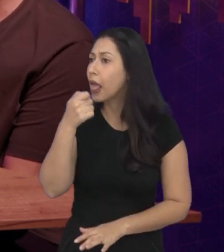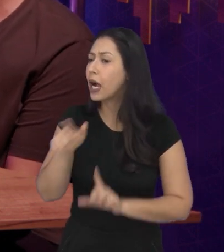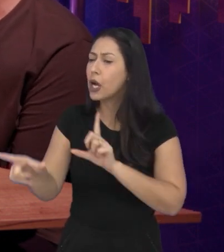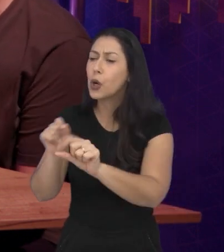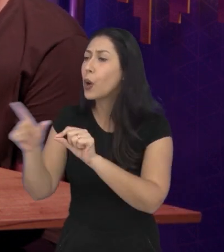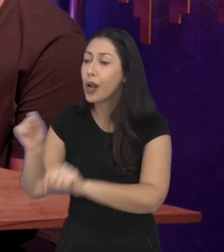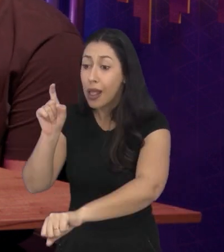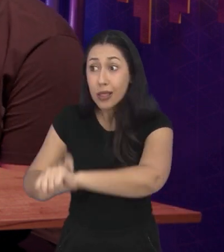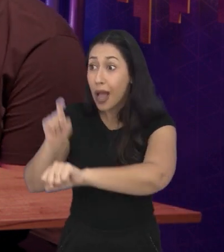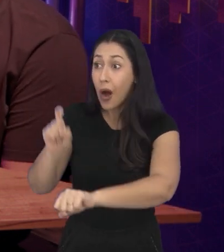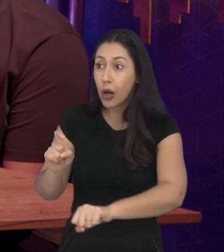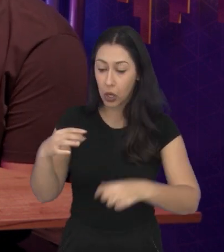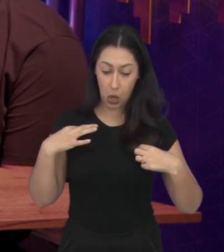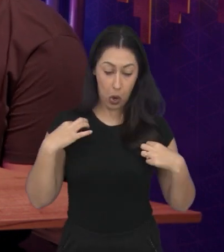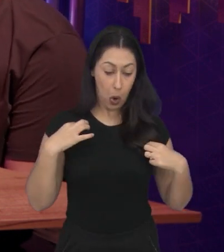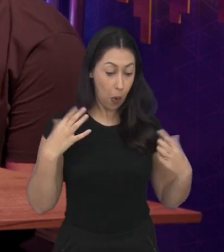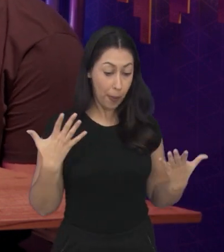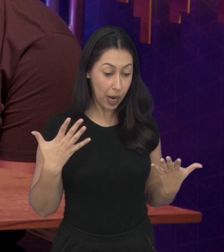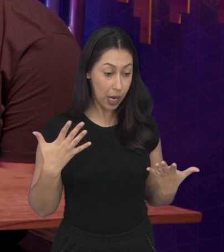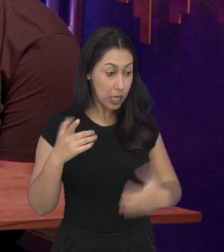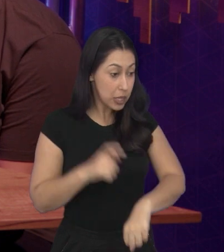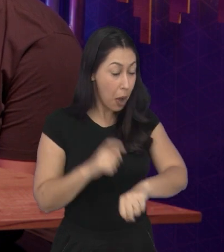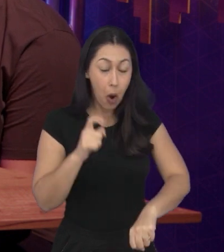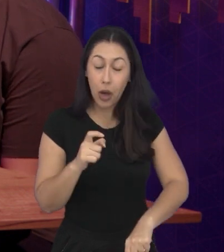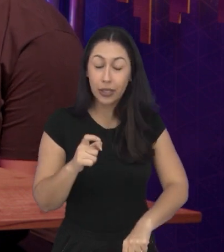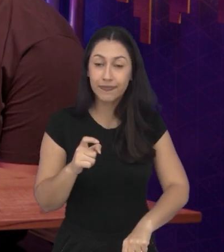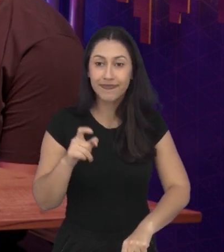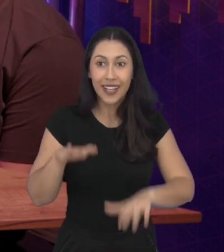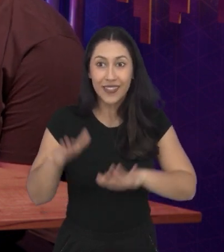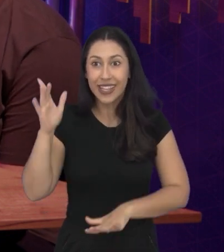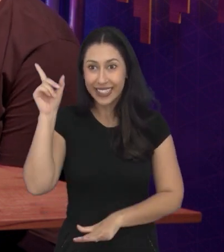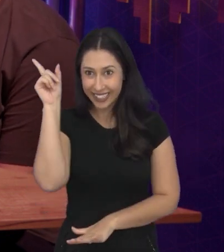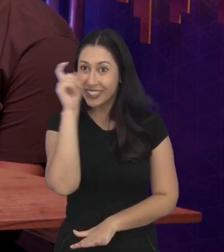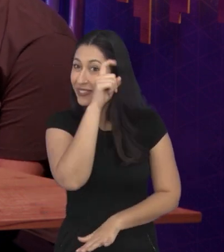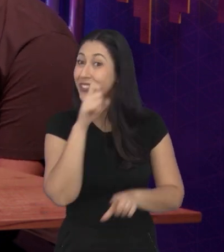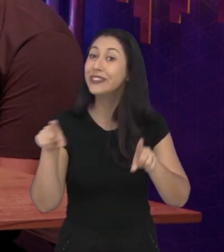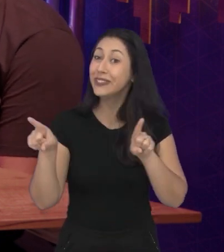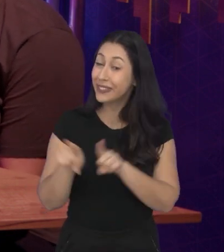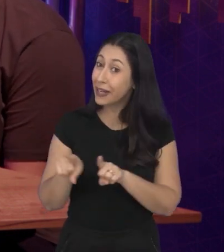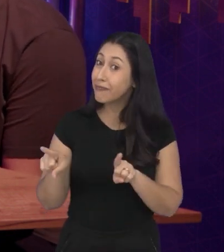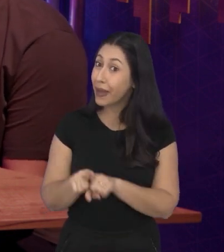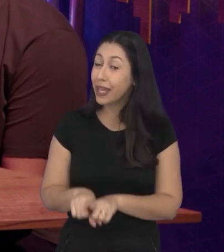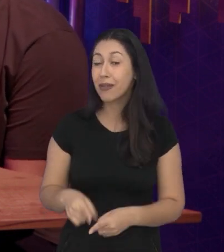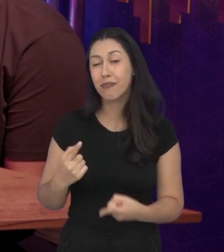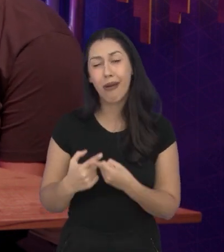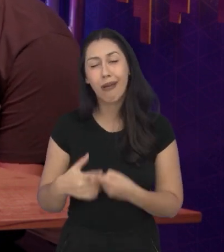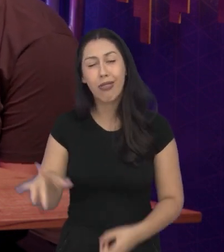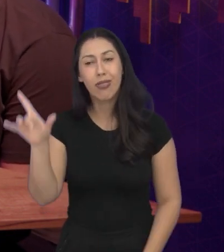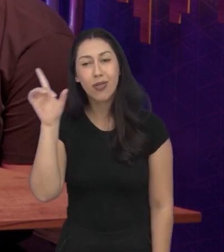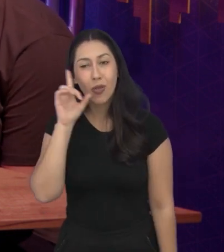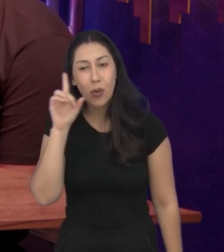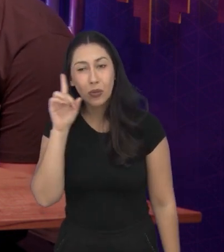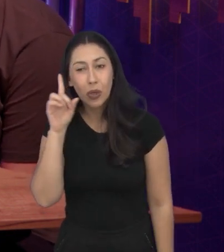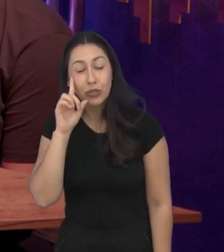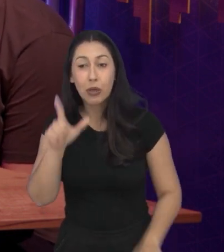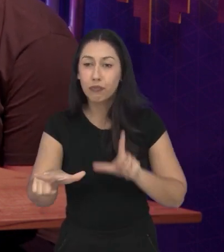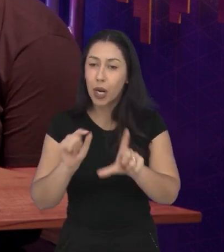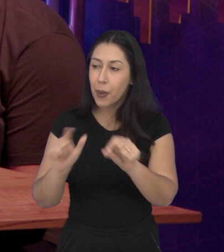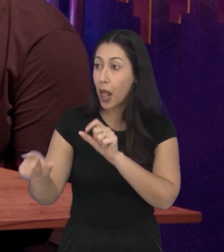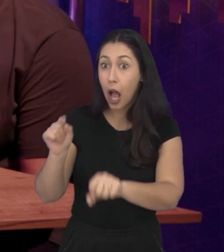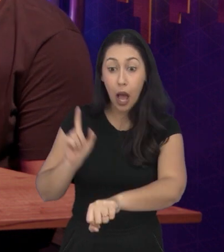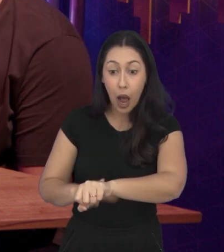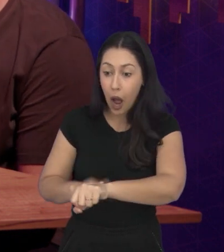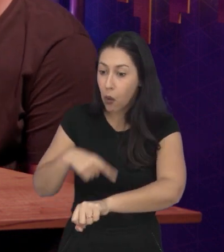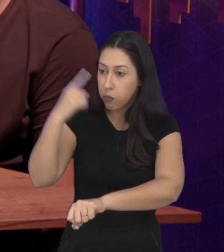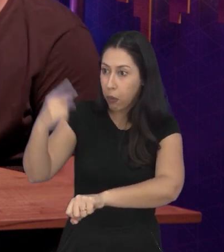de sorvete, roupa que vai usar para vir no trabalho, para ir para a escola. Então, realmente, são escolhas diárias, escolhas que a gente faz a